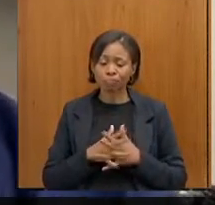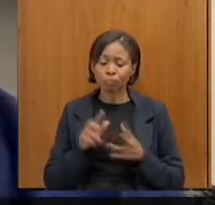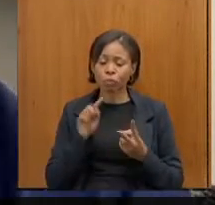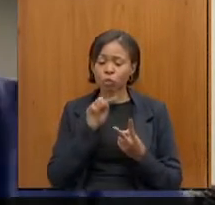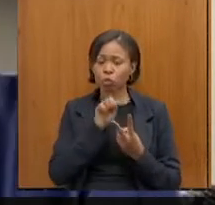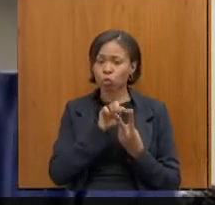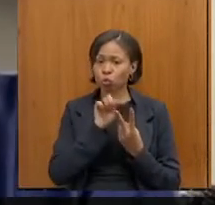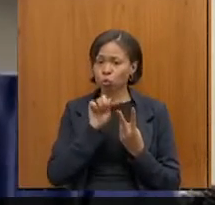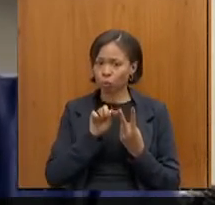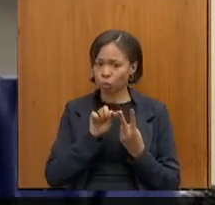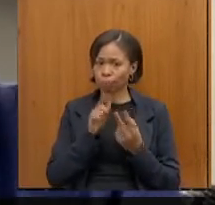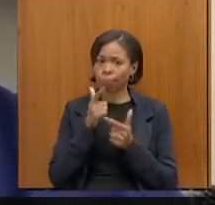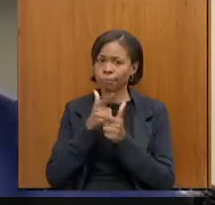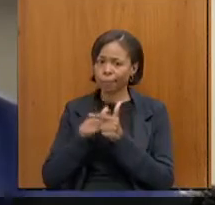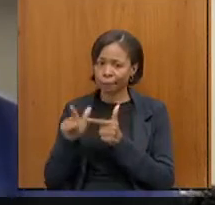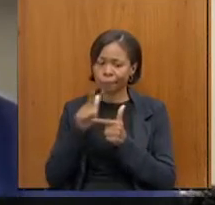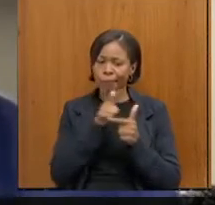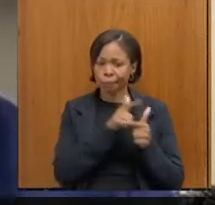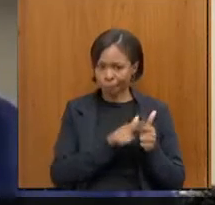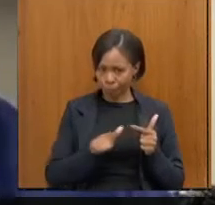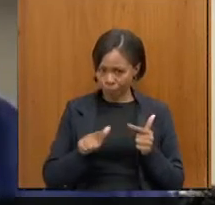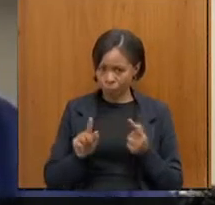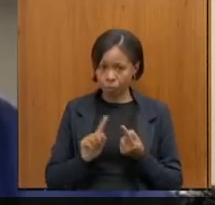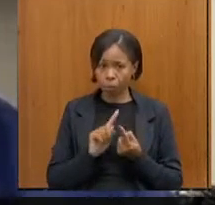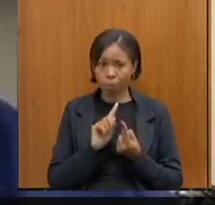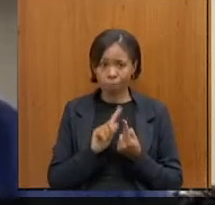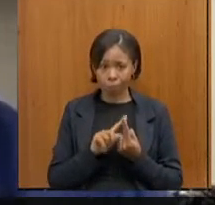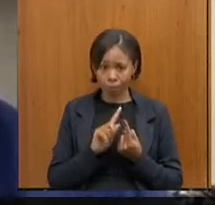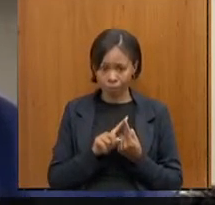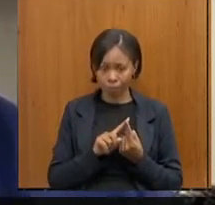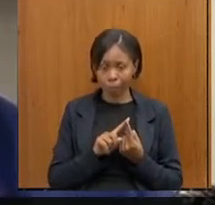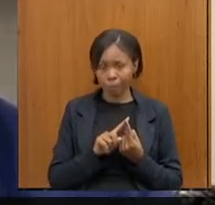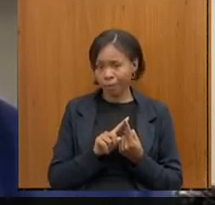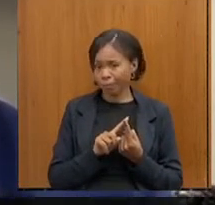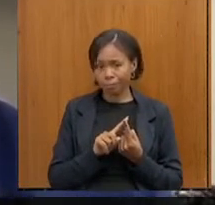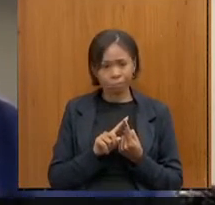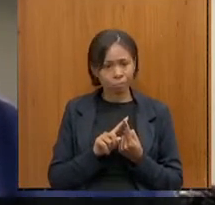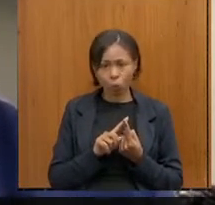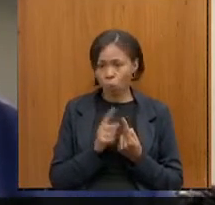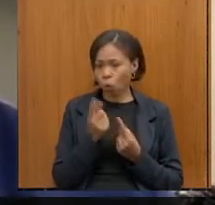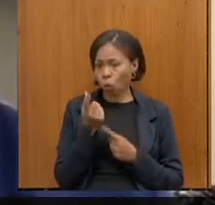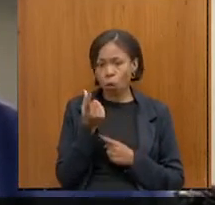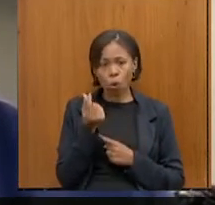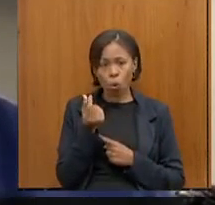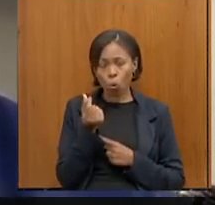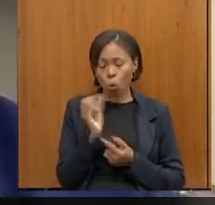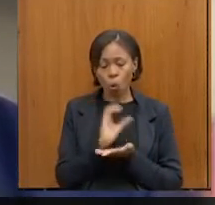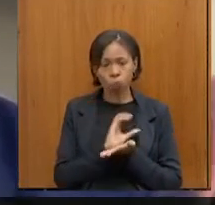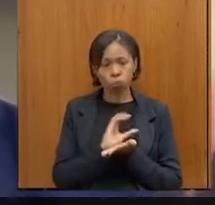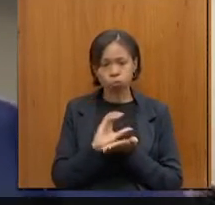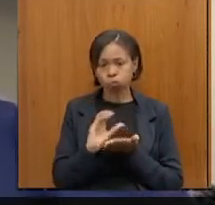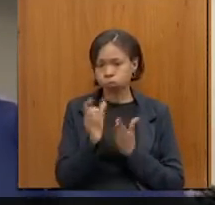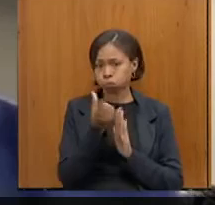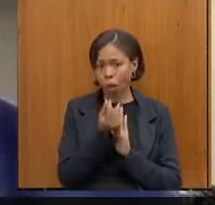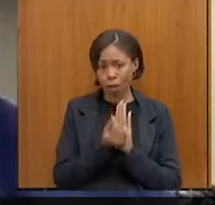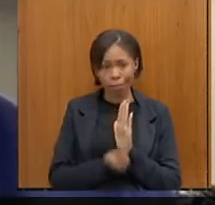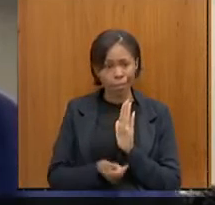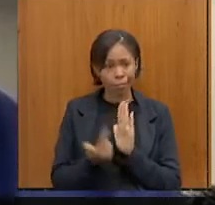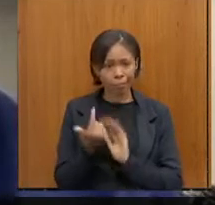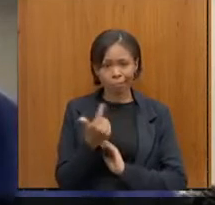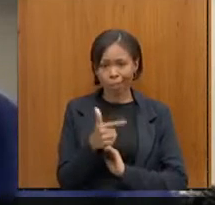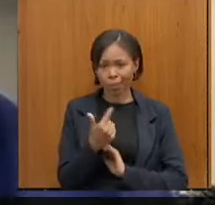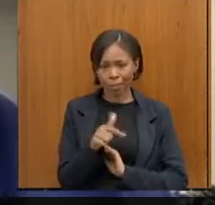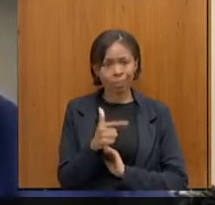problemas primeiro a solta a falta de um orçamento que nós temos para o inverno